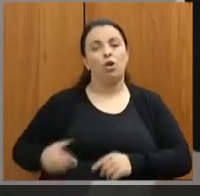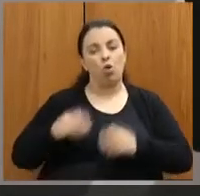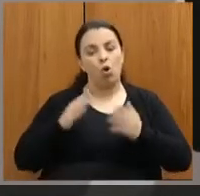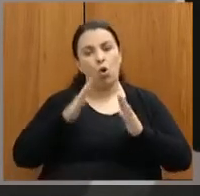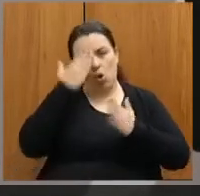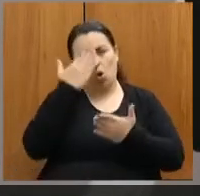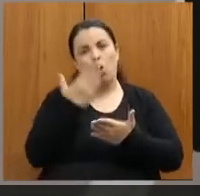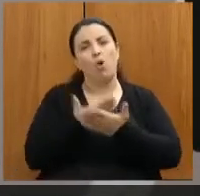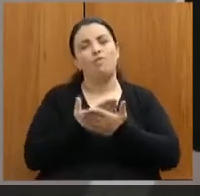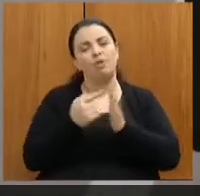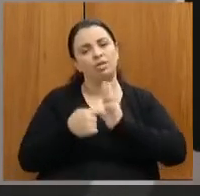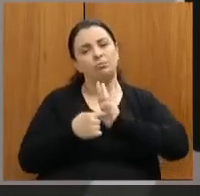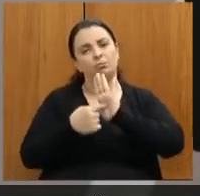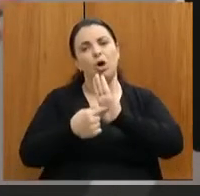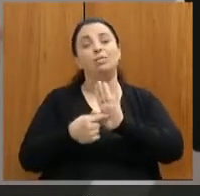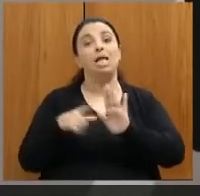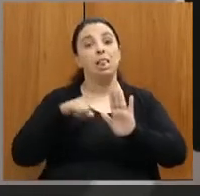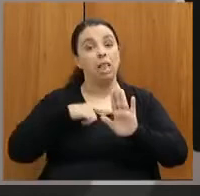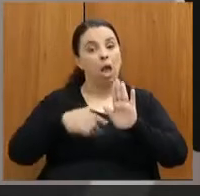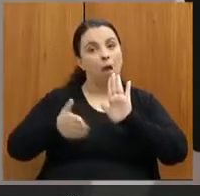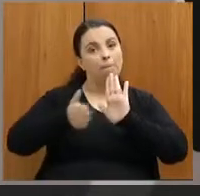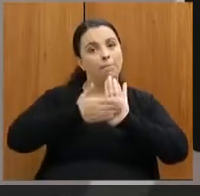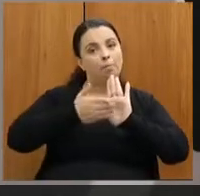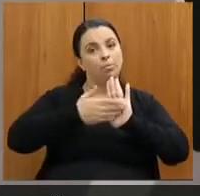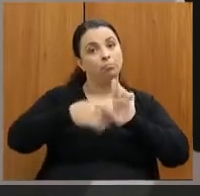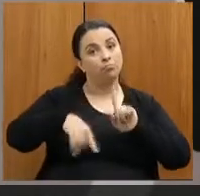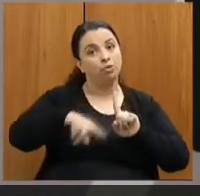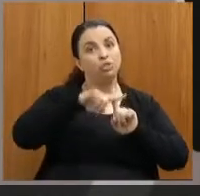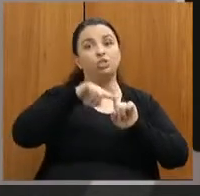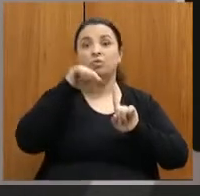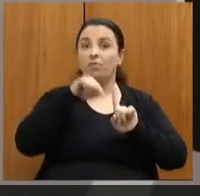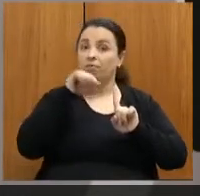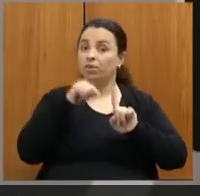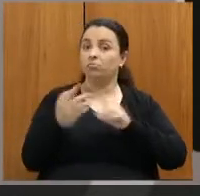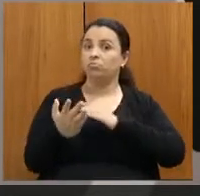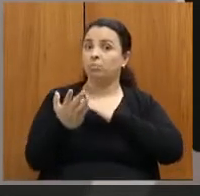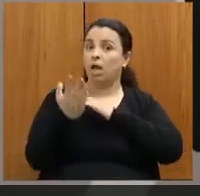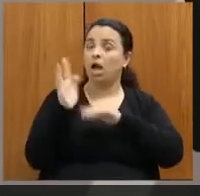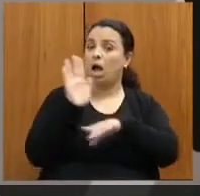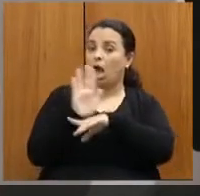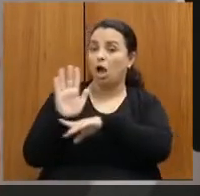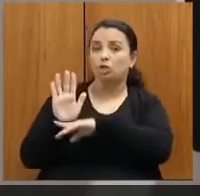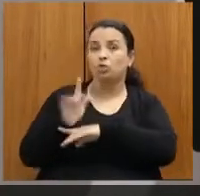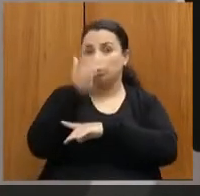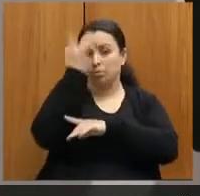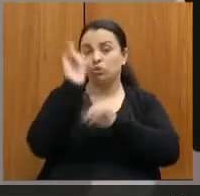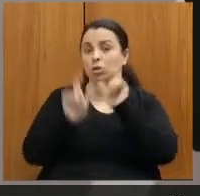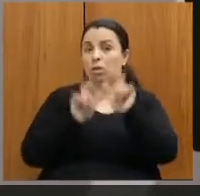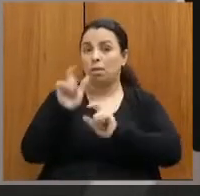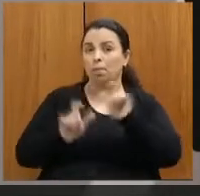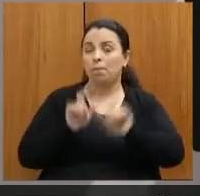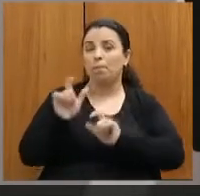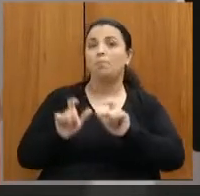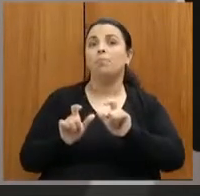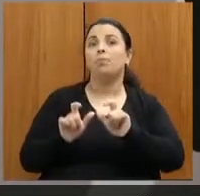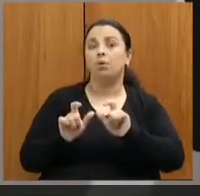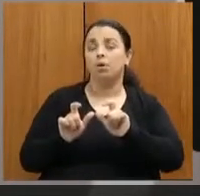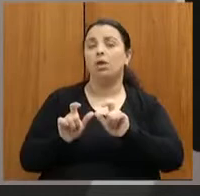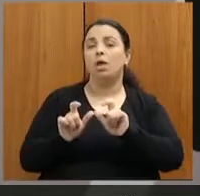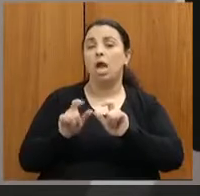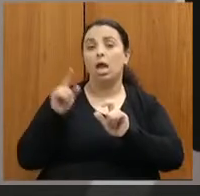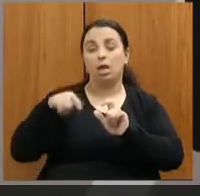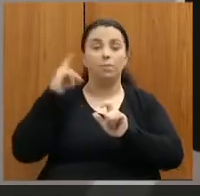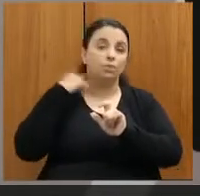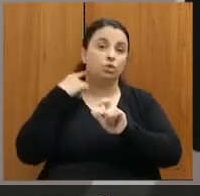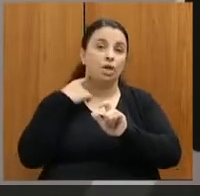e que isto passa a ser um diferencial para que os mineiros receba essas empresas tão importantes e ao mesmo tempo empresas que